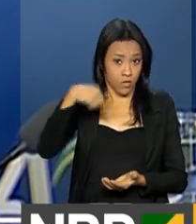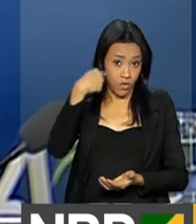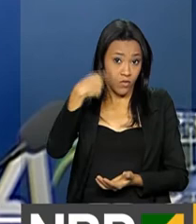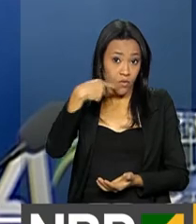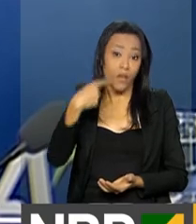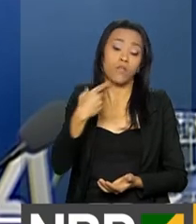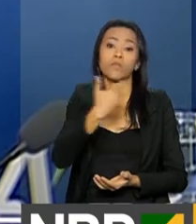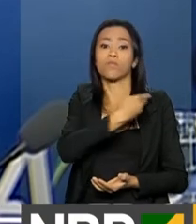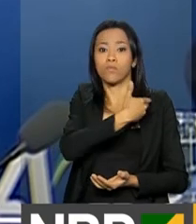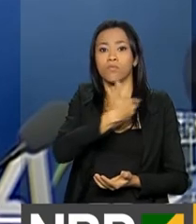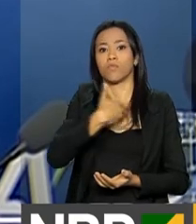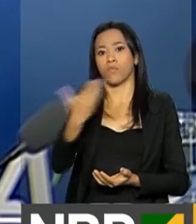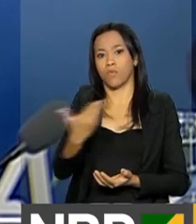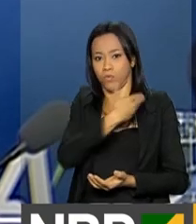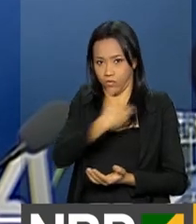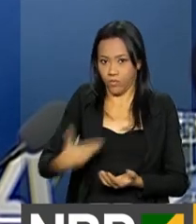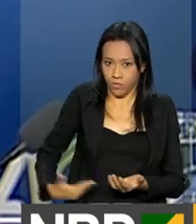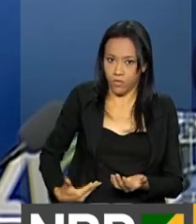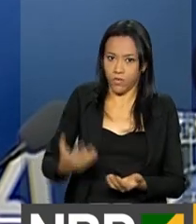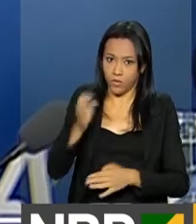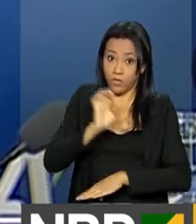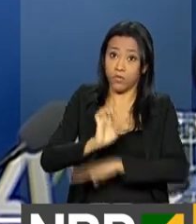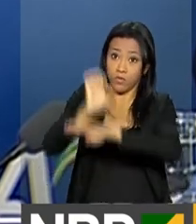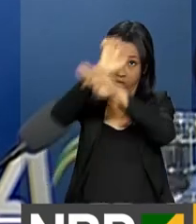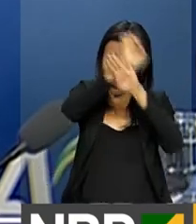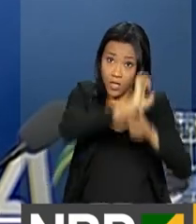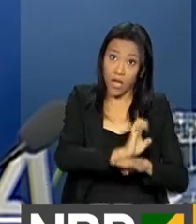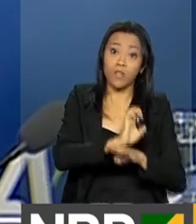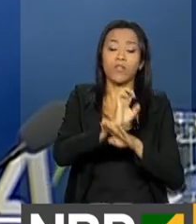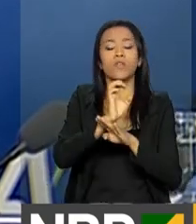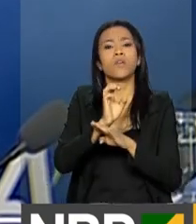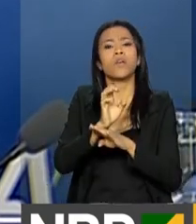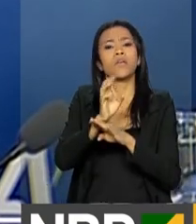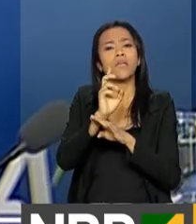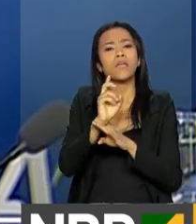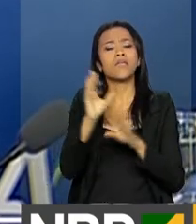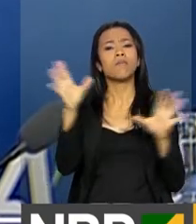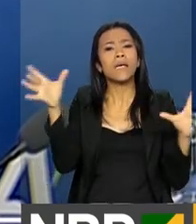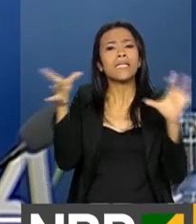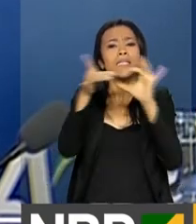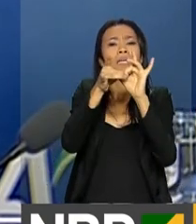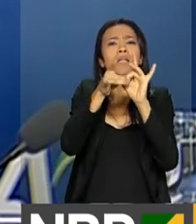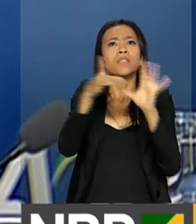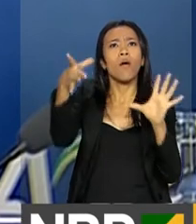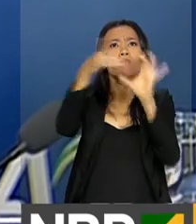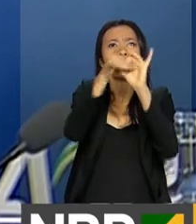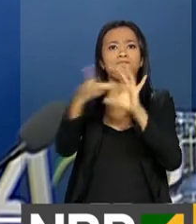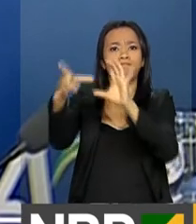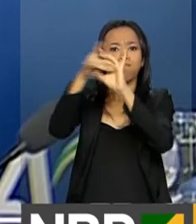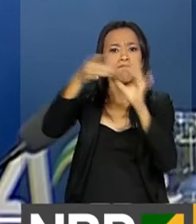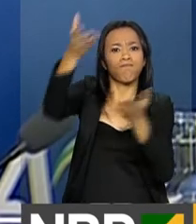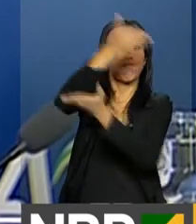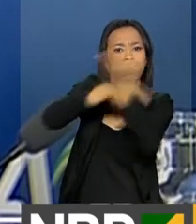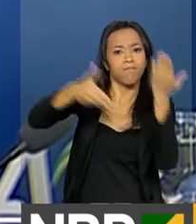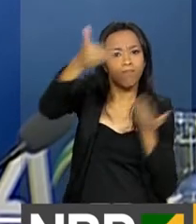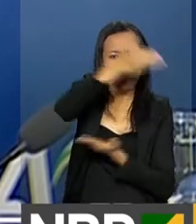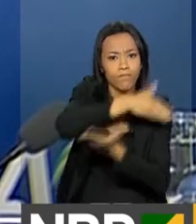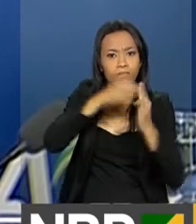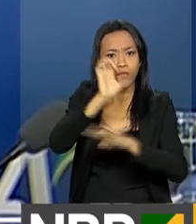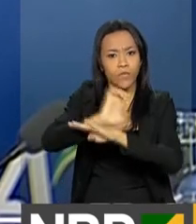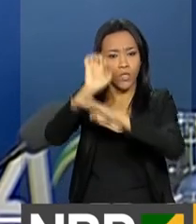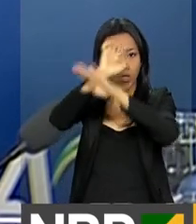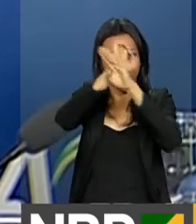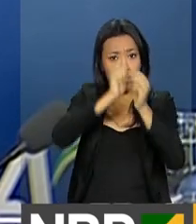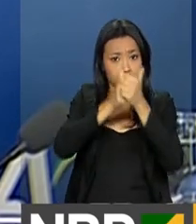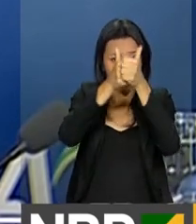públicos, especialmente por estes atos que foram assinados ontem, que dão uma integração extraordinária, pautados pelo